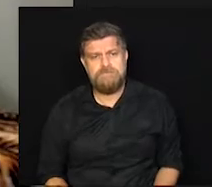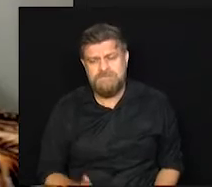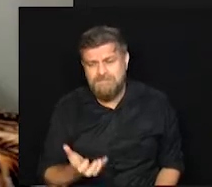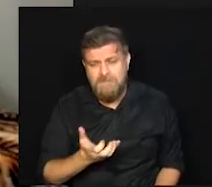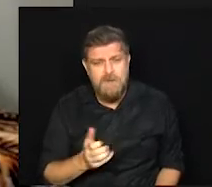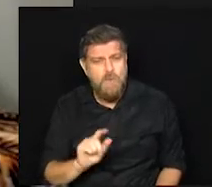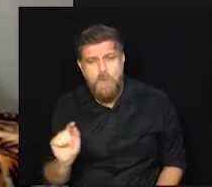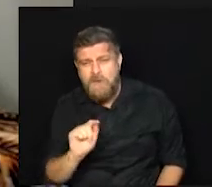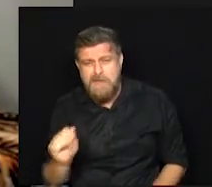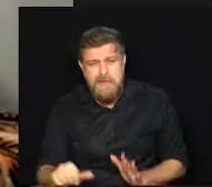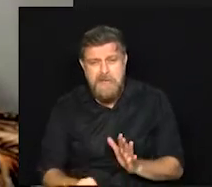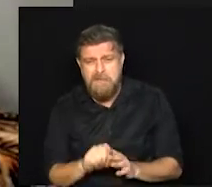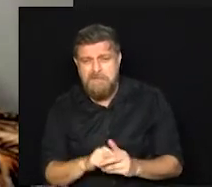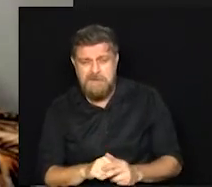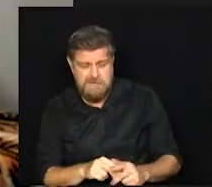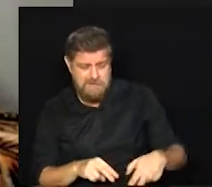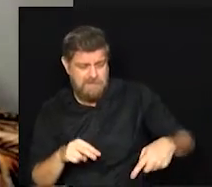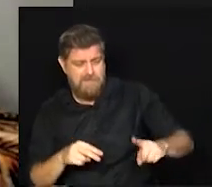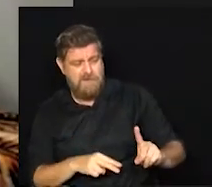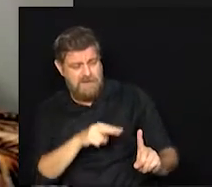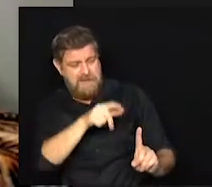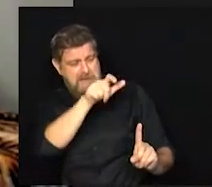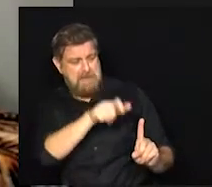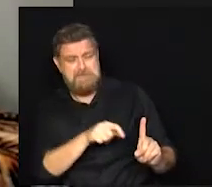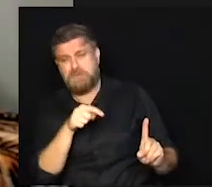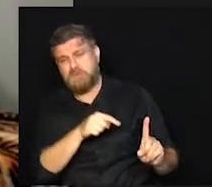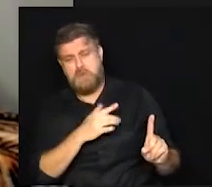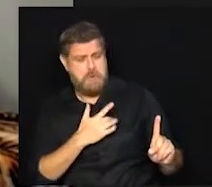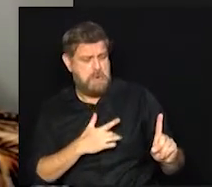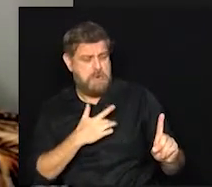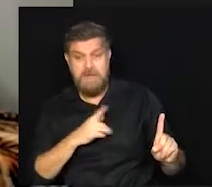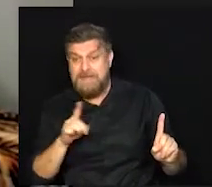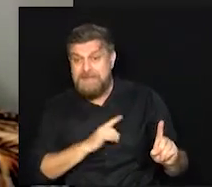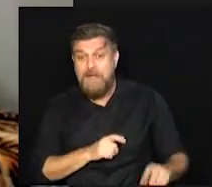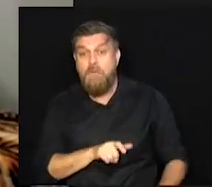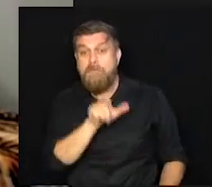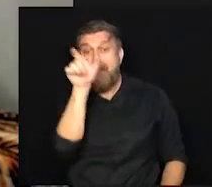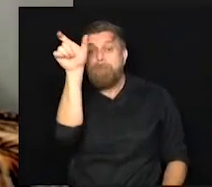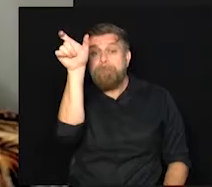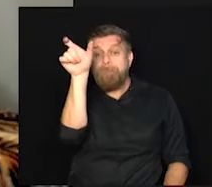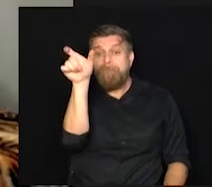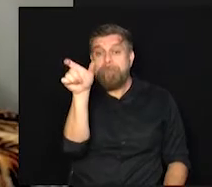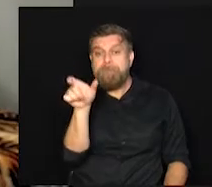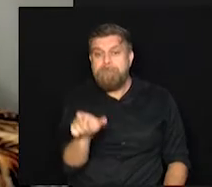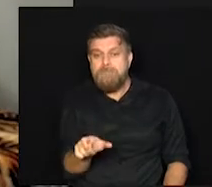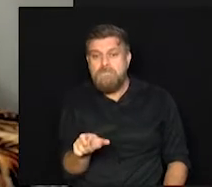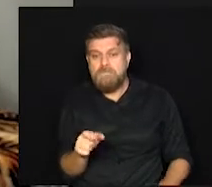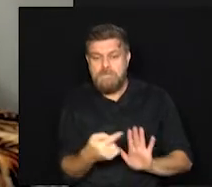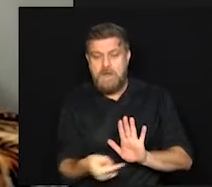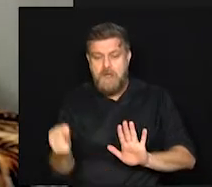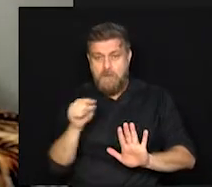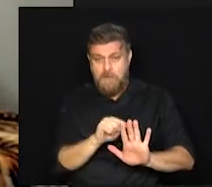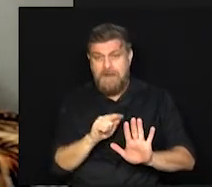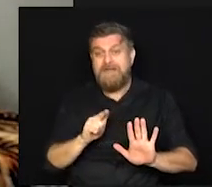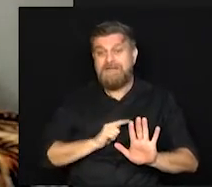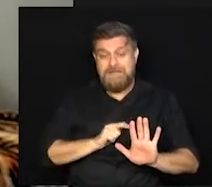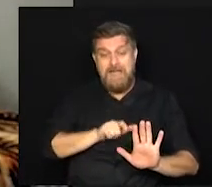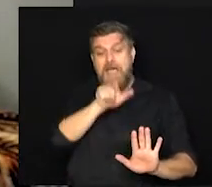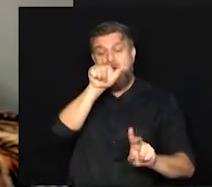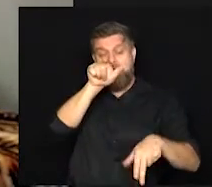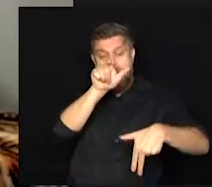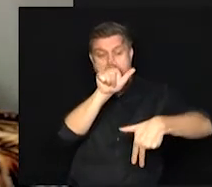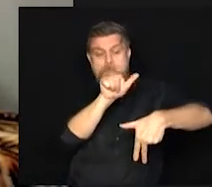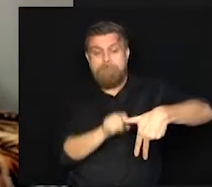ver primeiro a deficiência e vejam a pessoa. Porque por trás da deficiência tem uma pessoa que